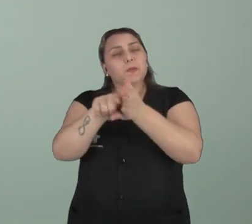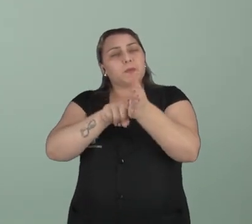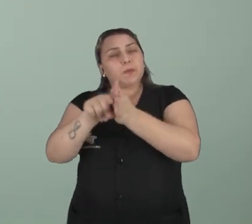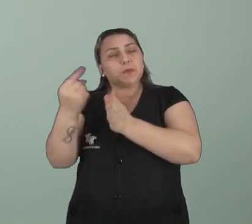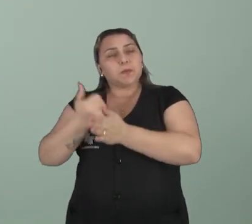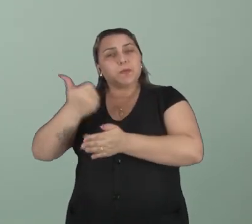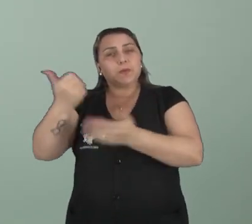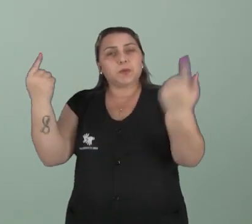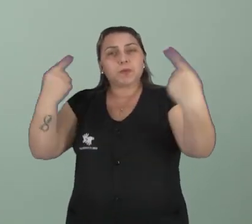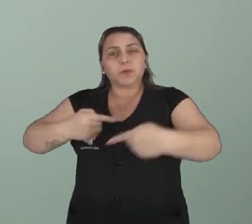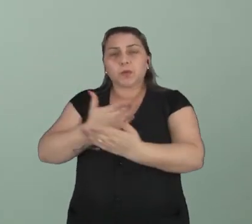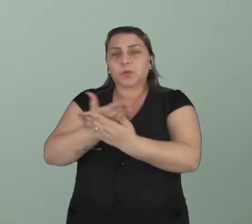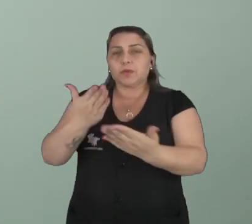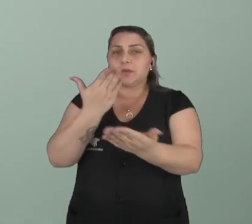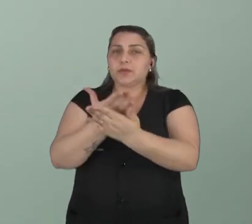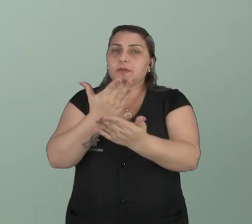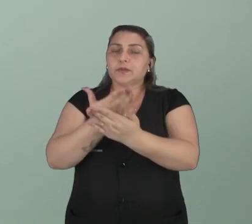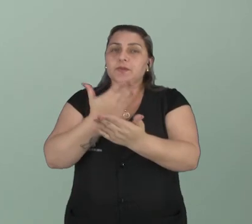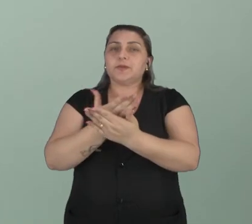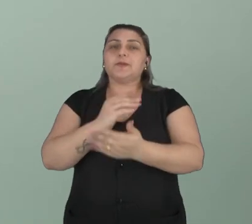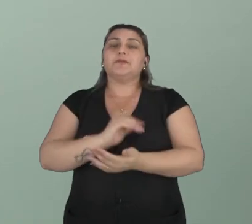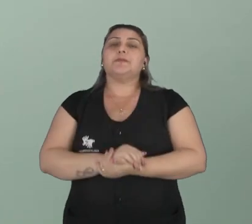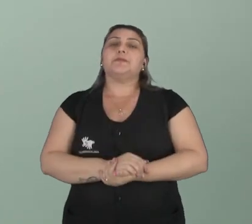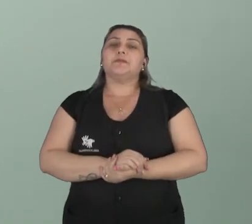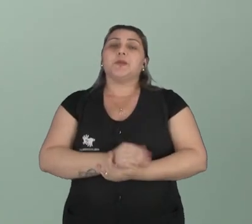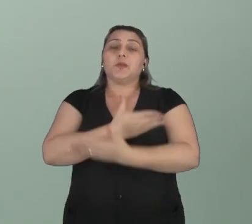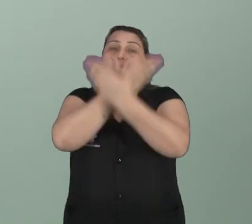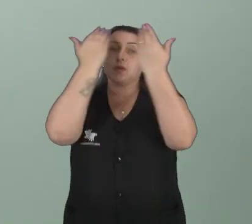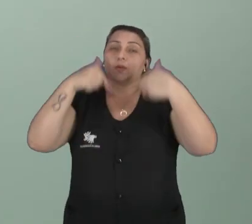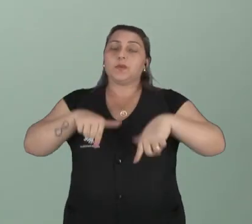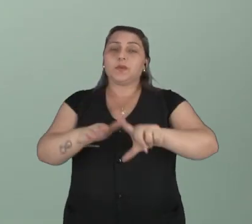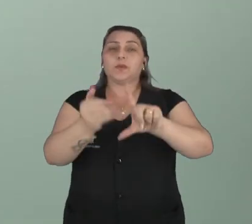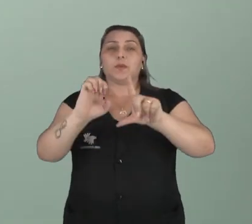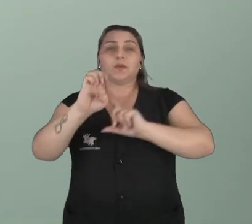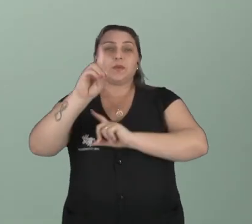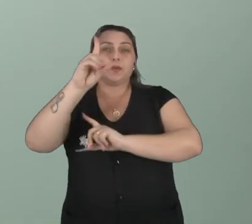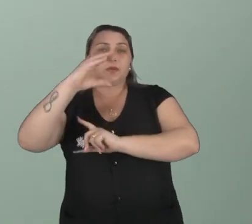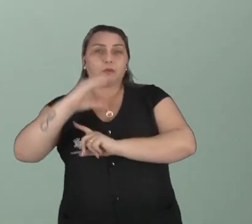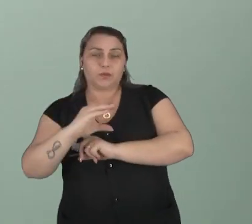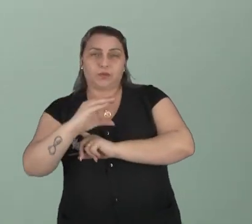primeiro desafio que tinha no início da nossa aula. Não esqueçam de acessar